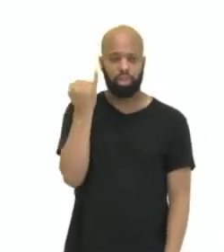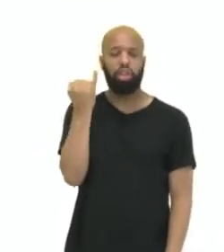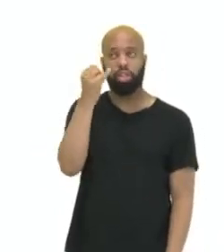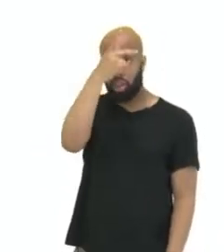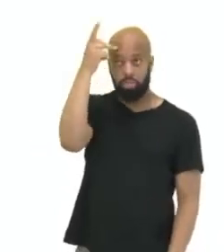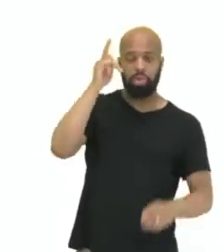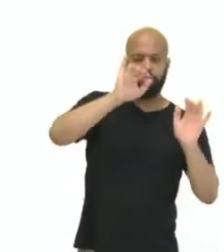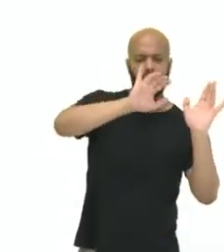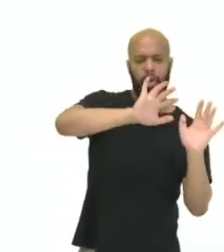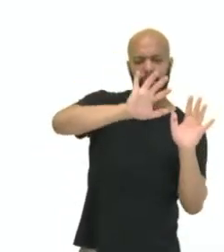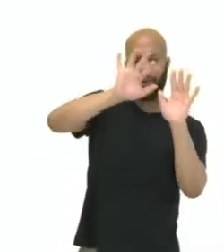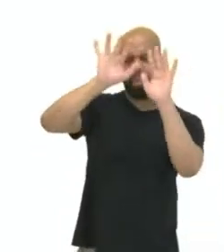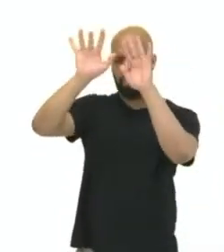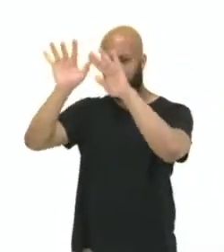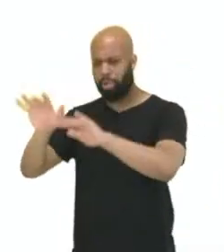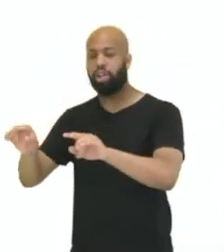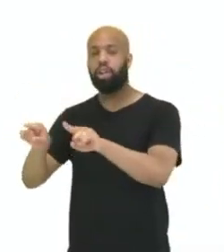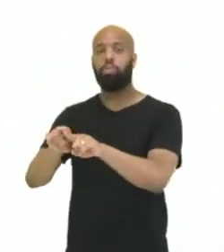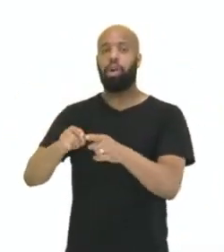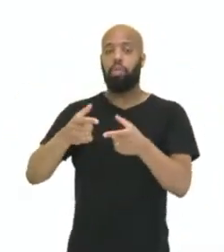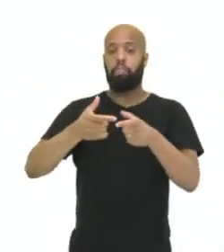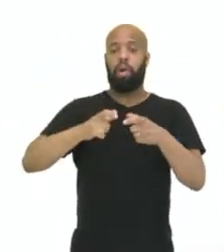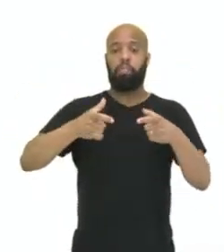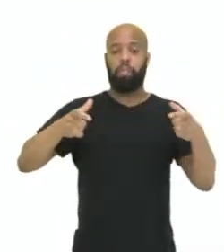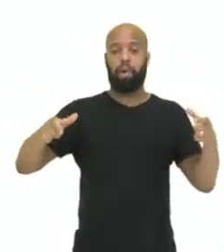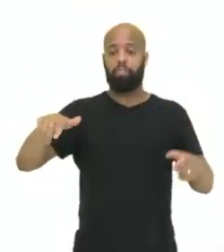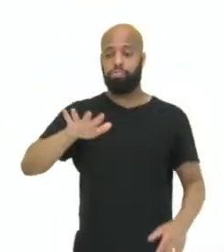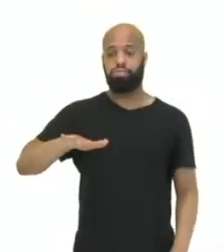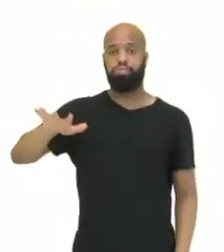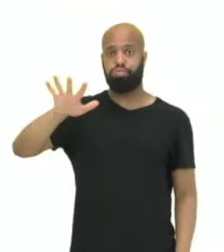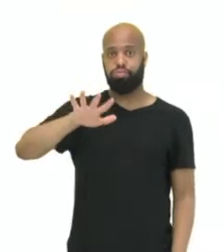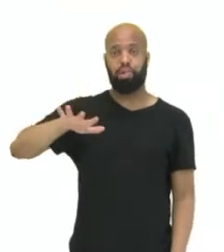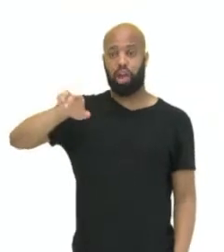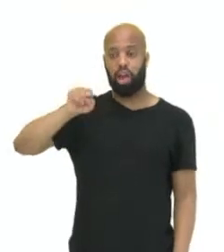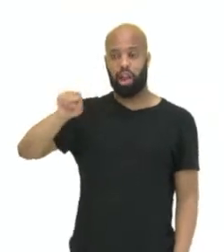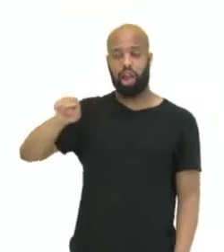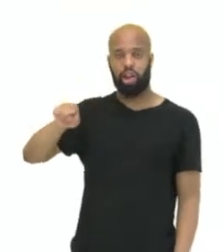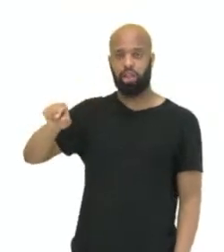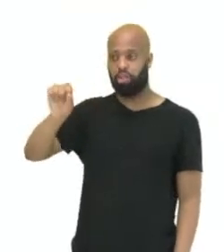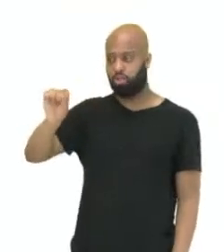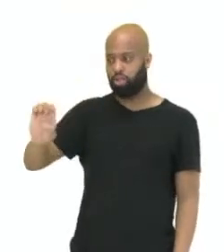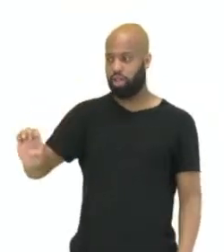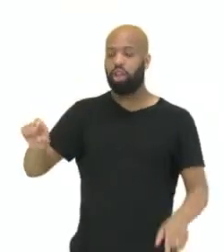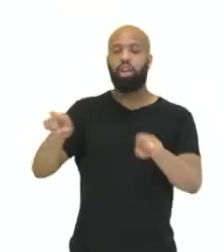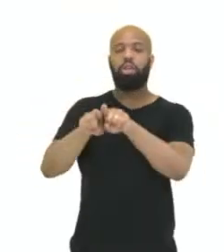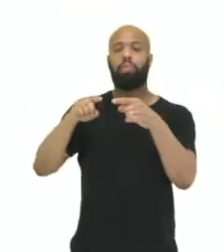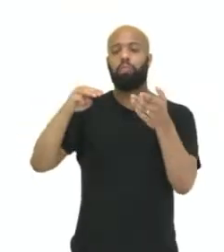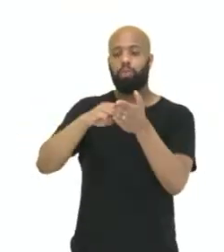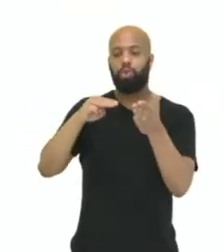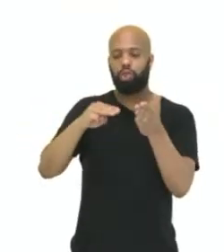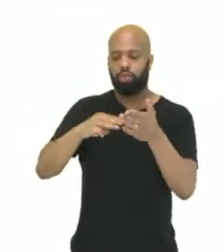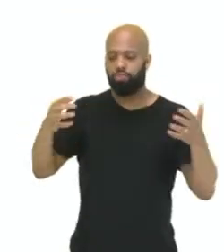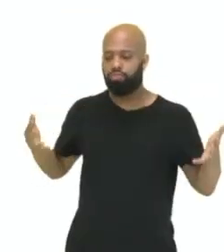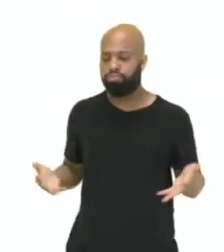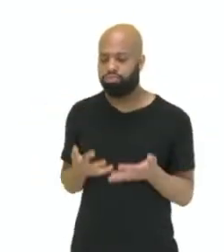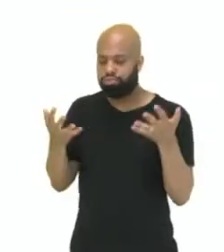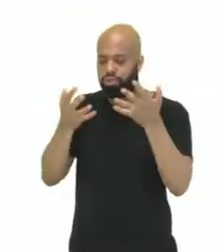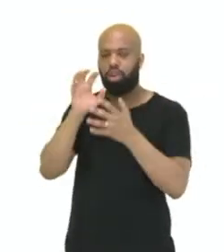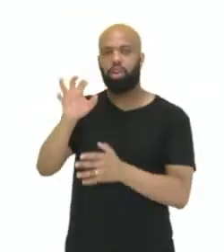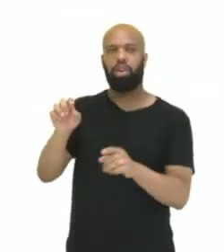atrair pessoas e aumentar as áreas ocupadas no sudeste? E que motivos levaram a